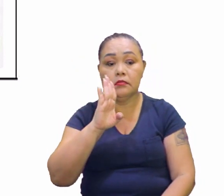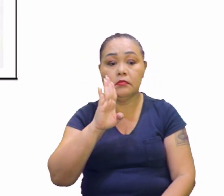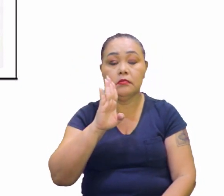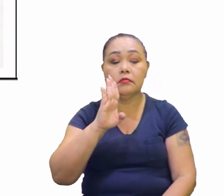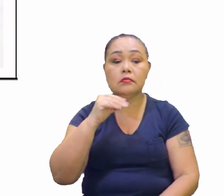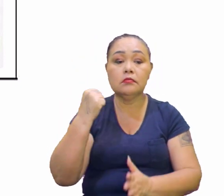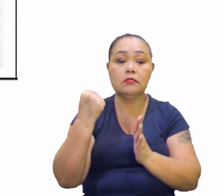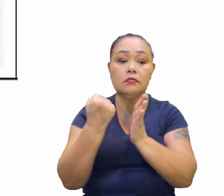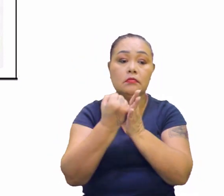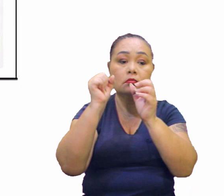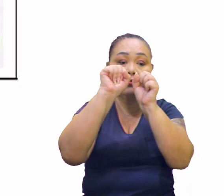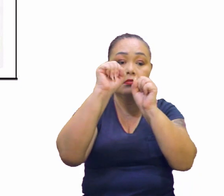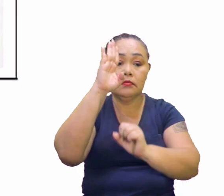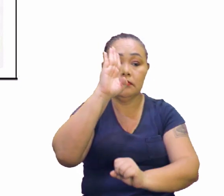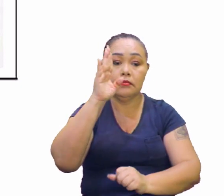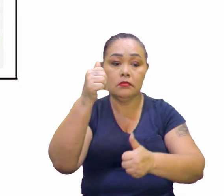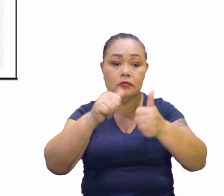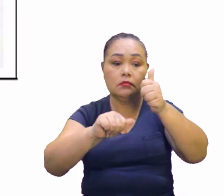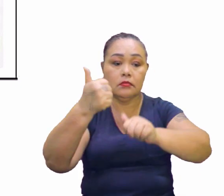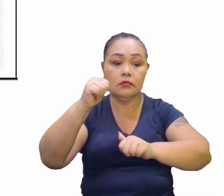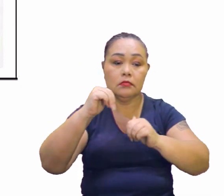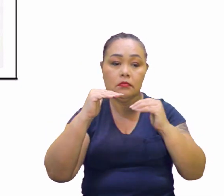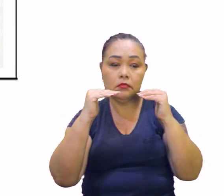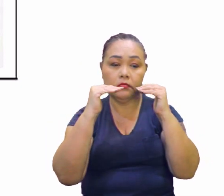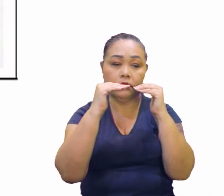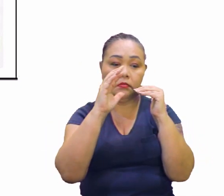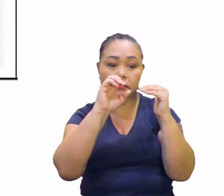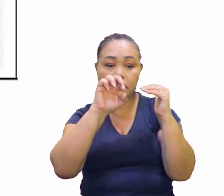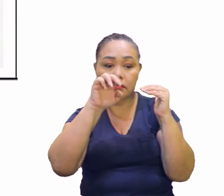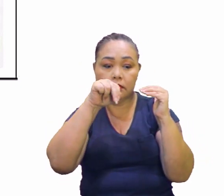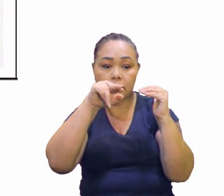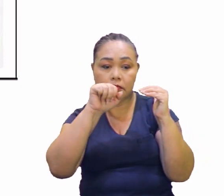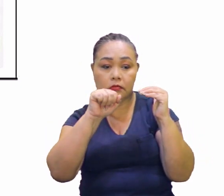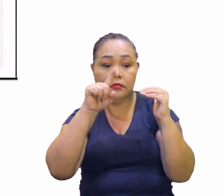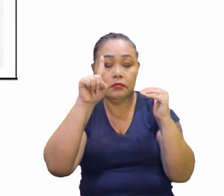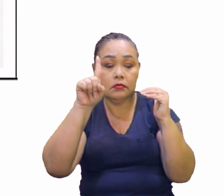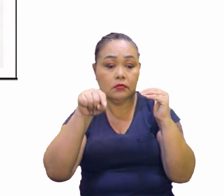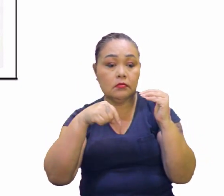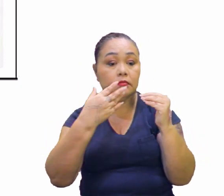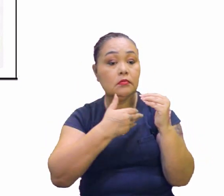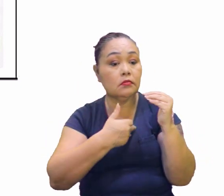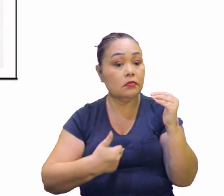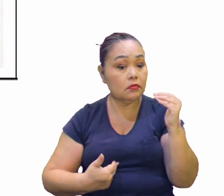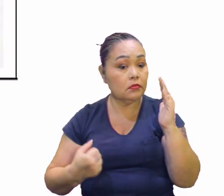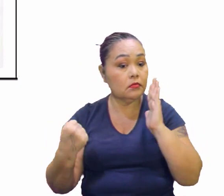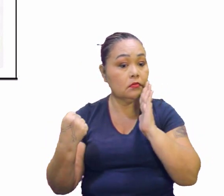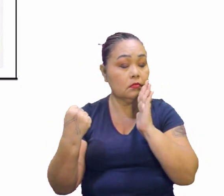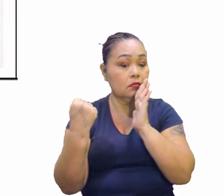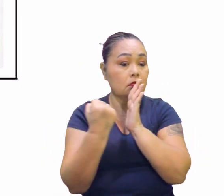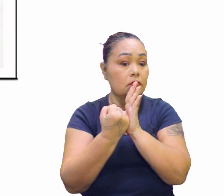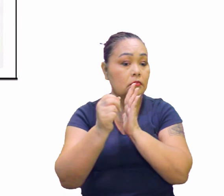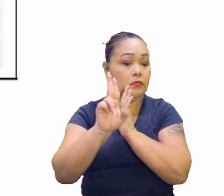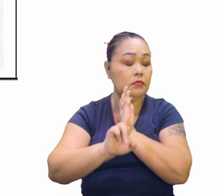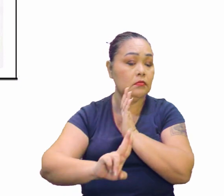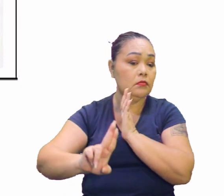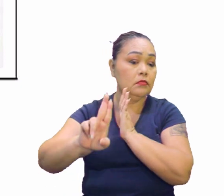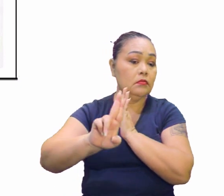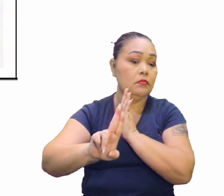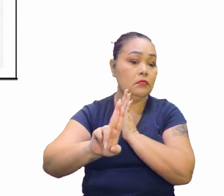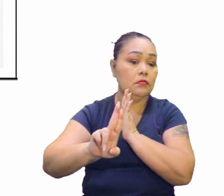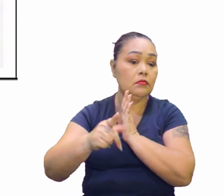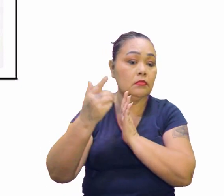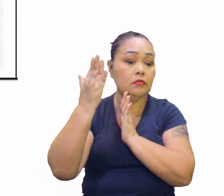marca do Sistema Brasileiro de Avaliação de Conformidade Orgânica. É o selo público oficial